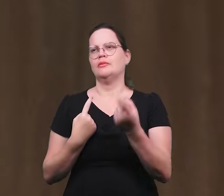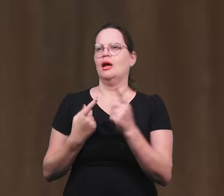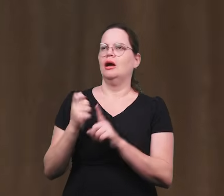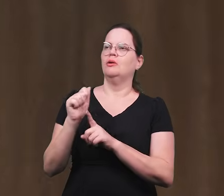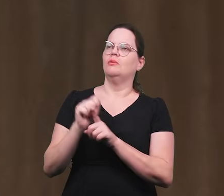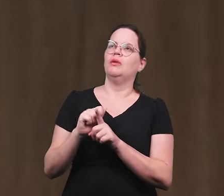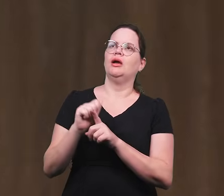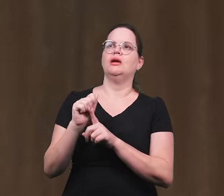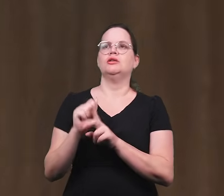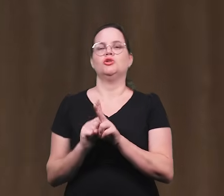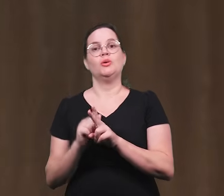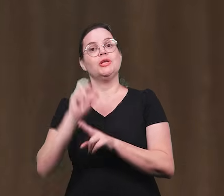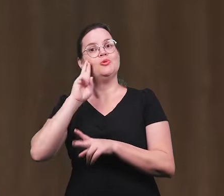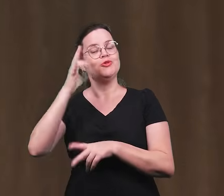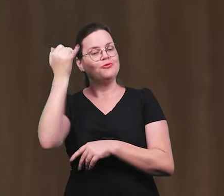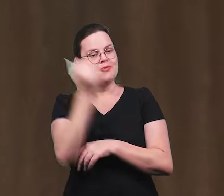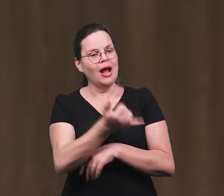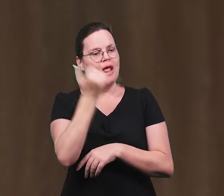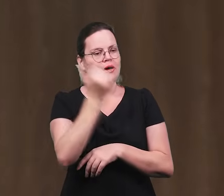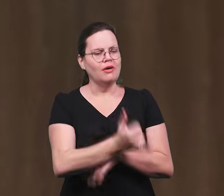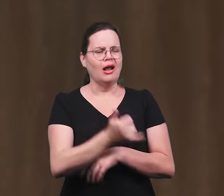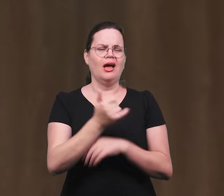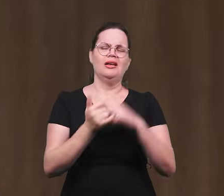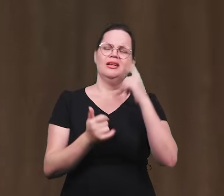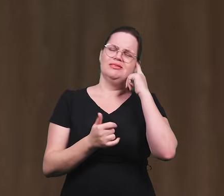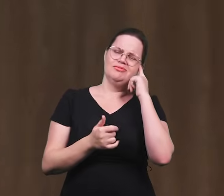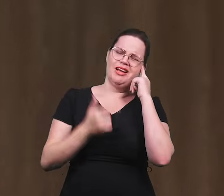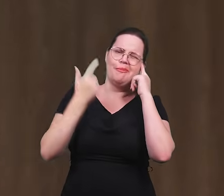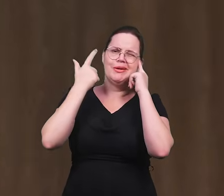2, o Senhor está falando, ele começa a querer entender,